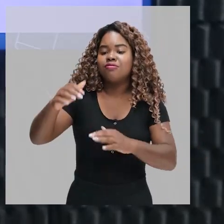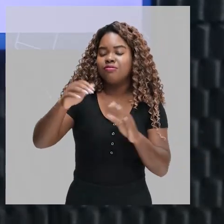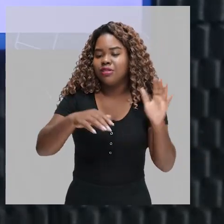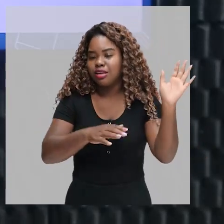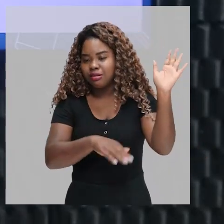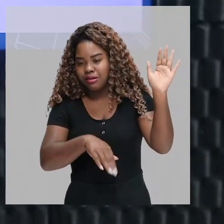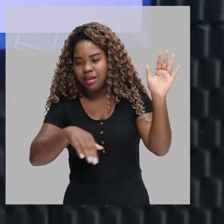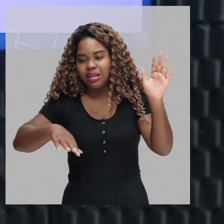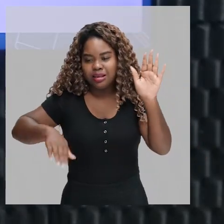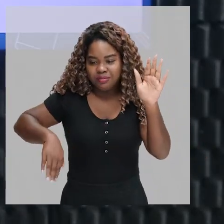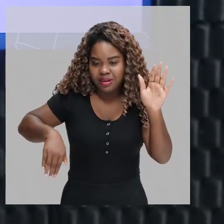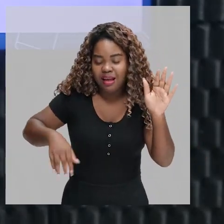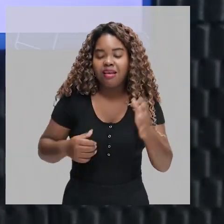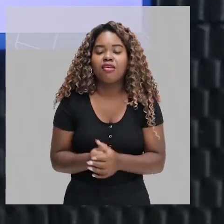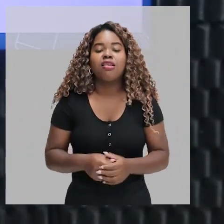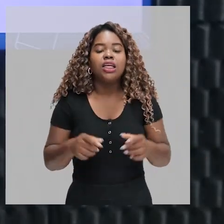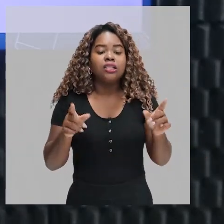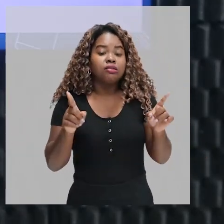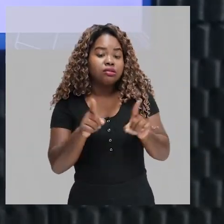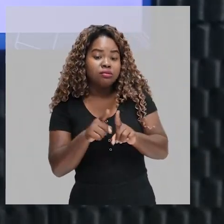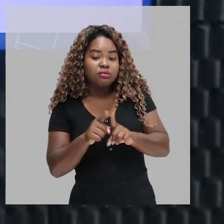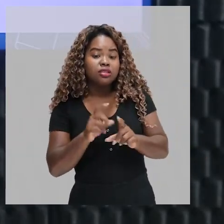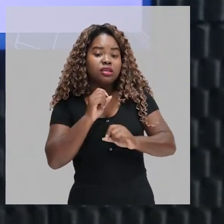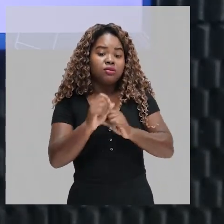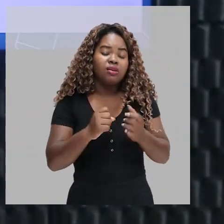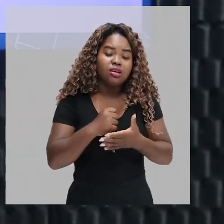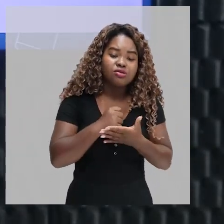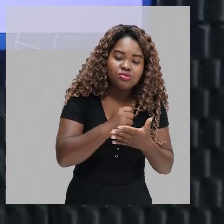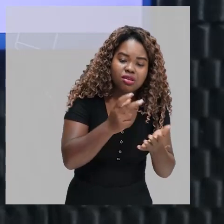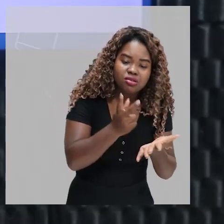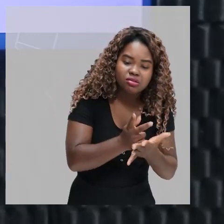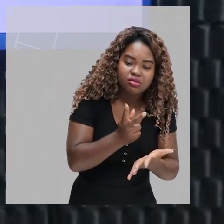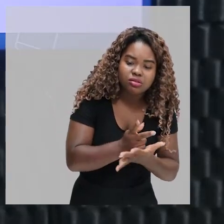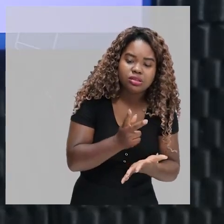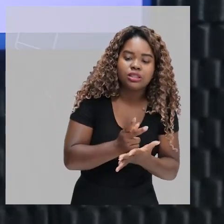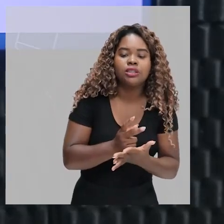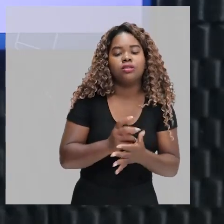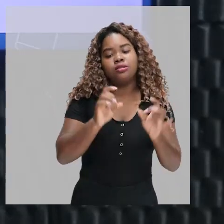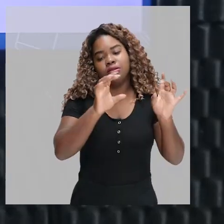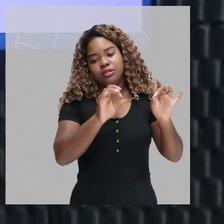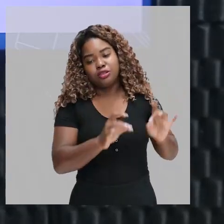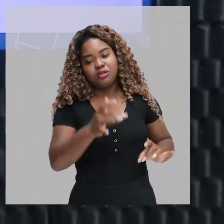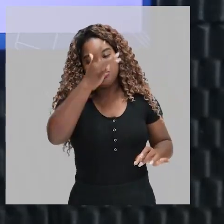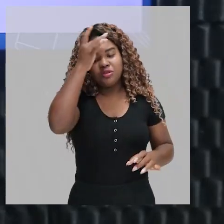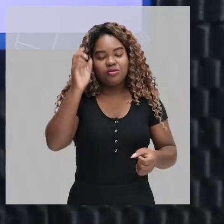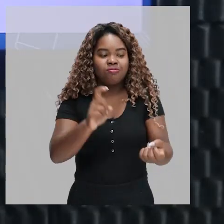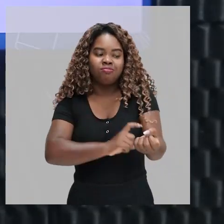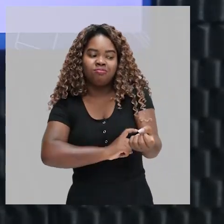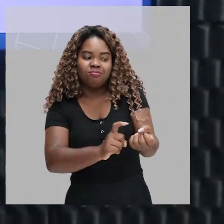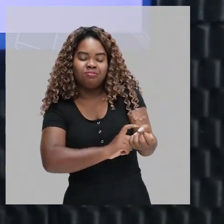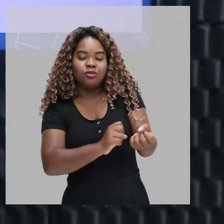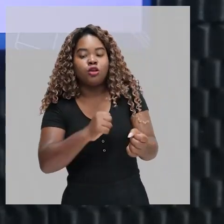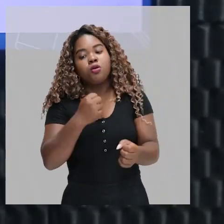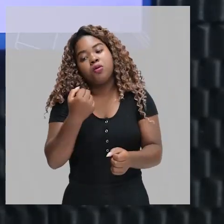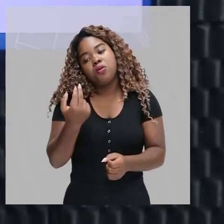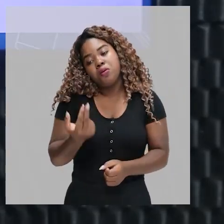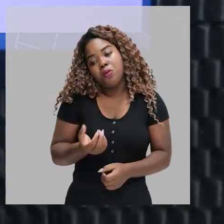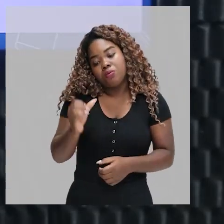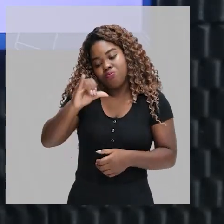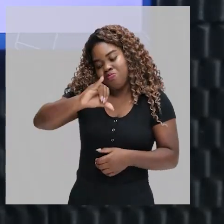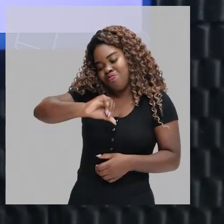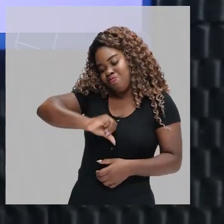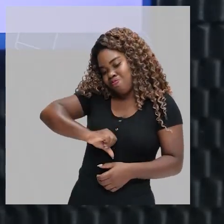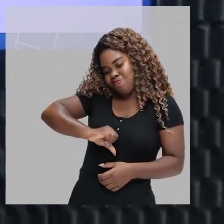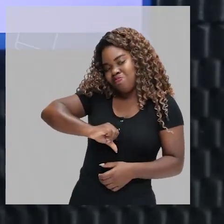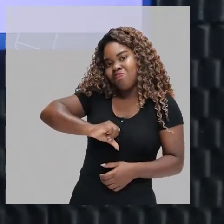uma gentileza aí Inesperada Especialmente quando a pessoa estiver nervosa ou para baixo bom